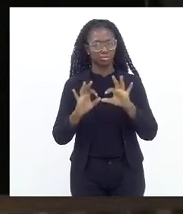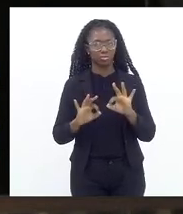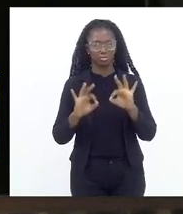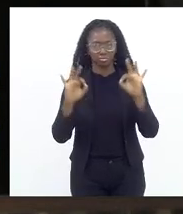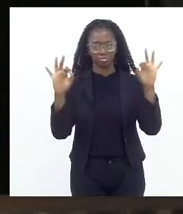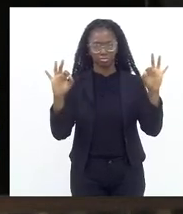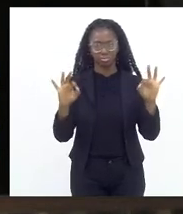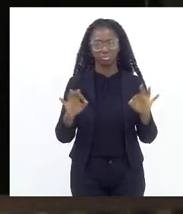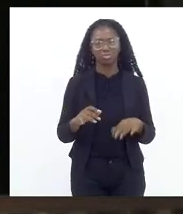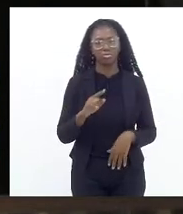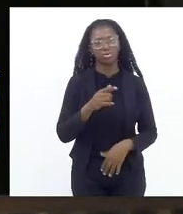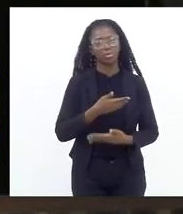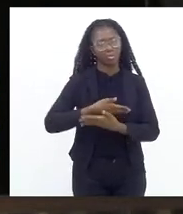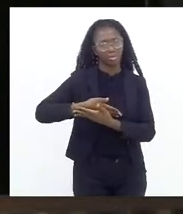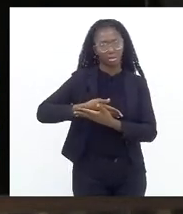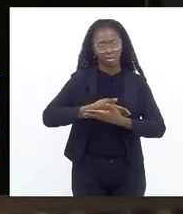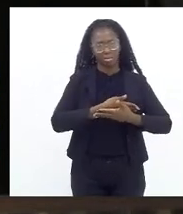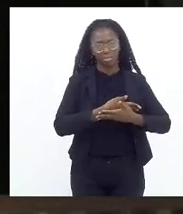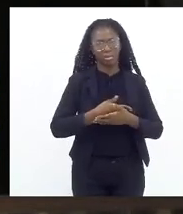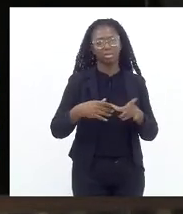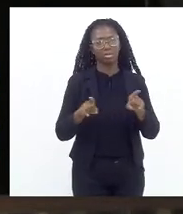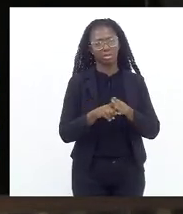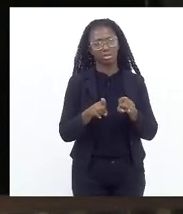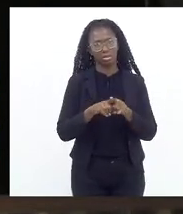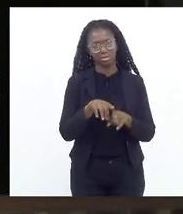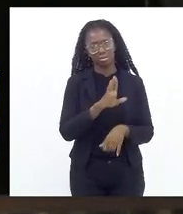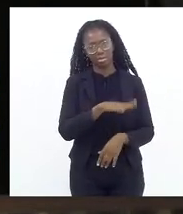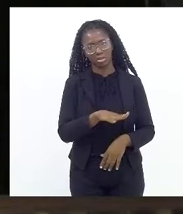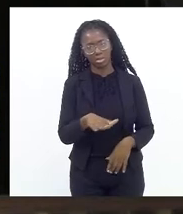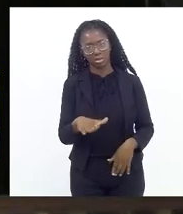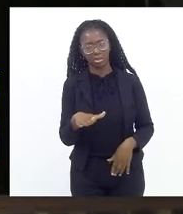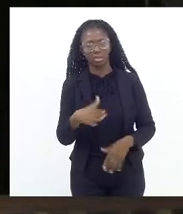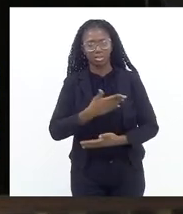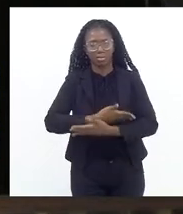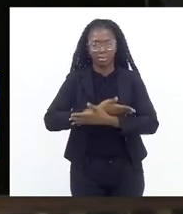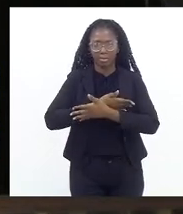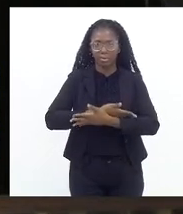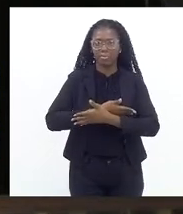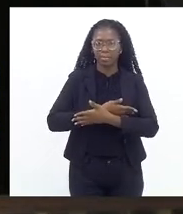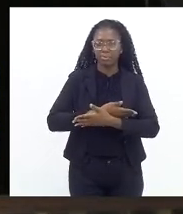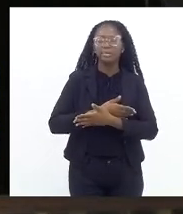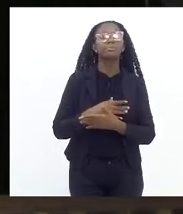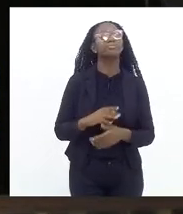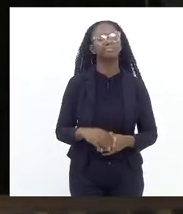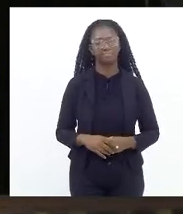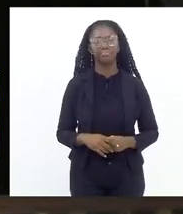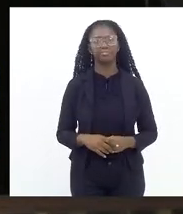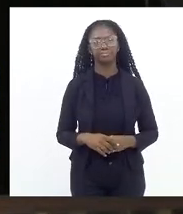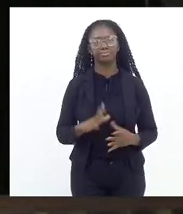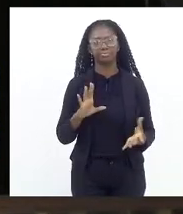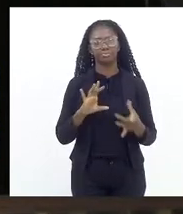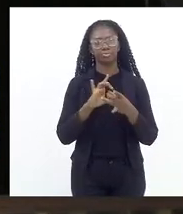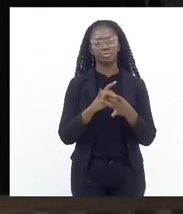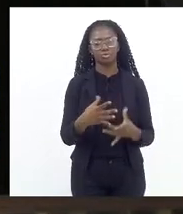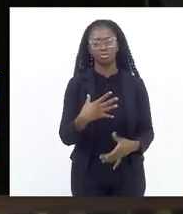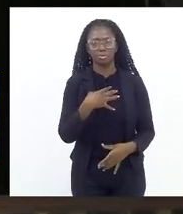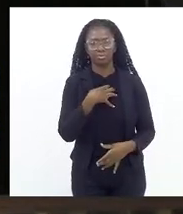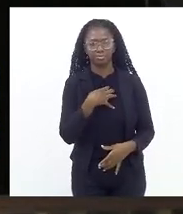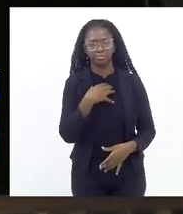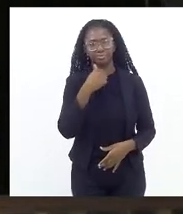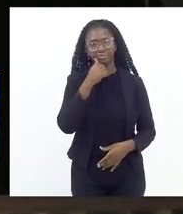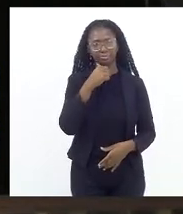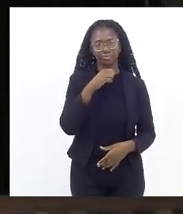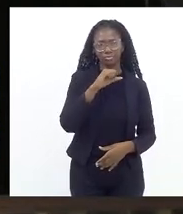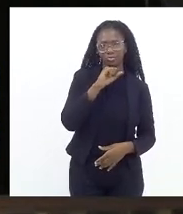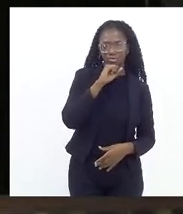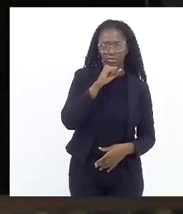bem-vindos para o bebê e a criança pequena, a criação de um vínculo afetivo, seja com a mãe